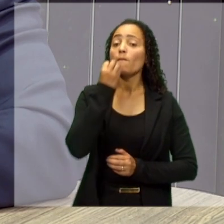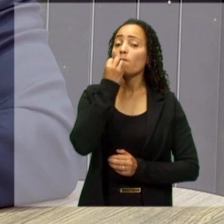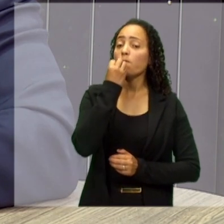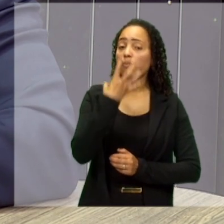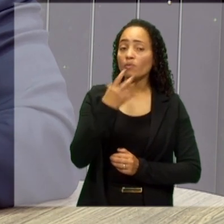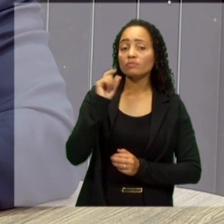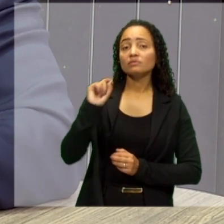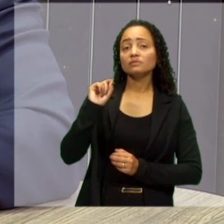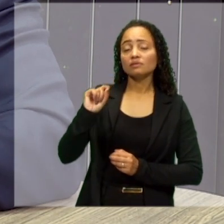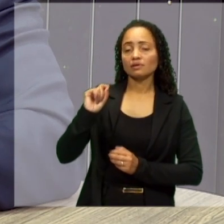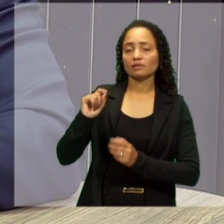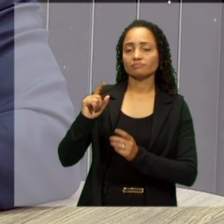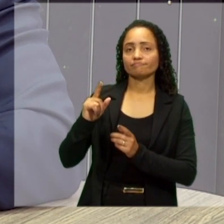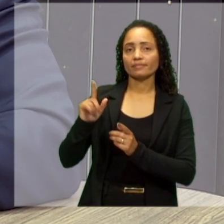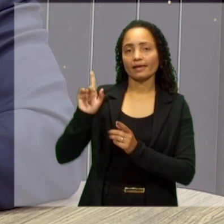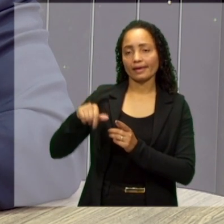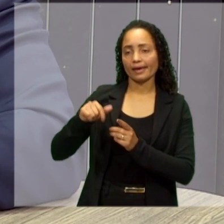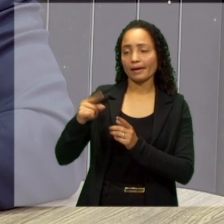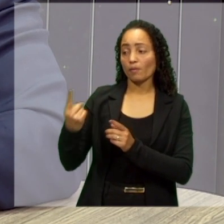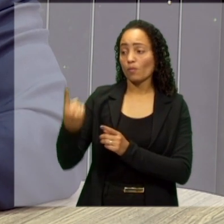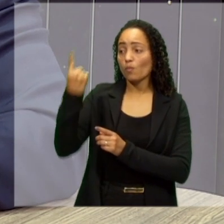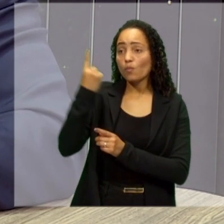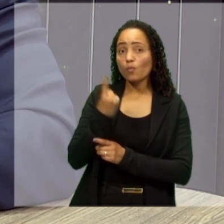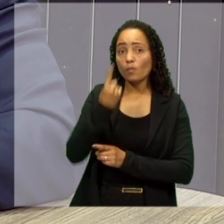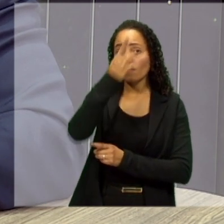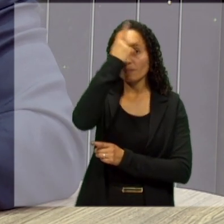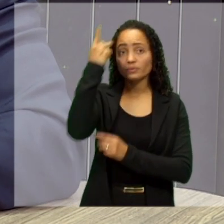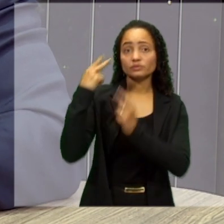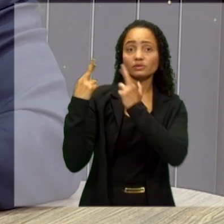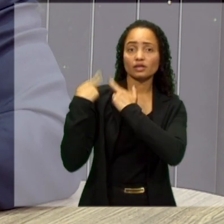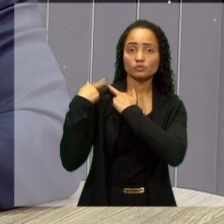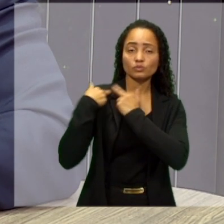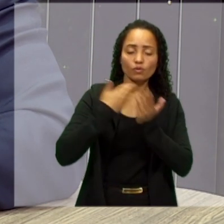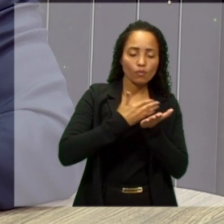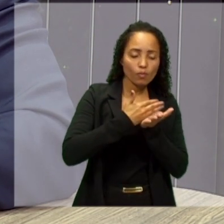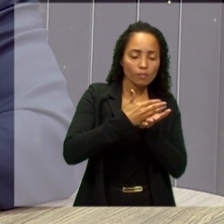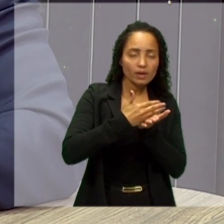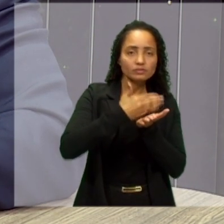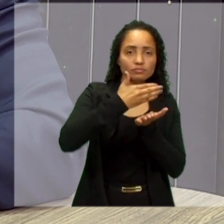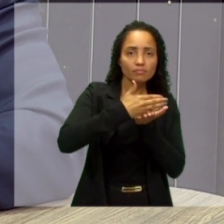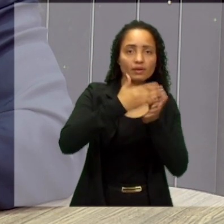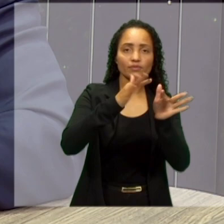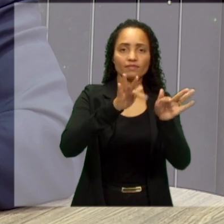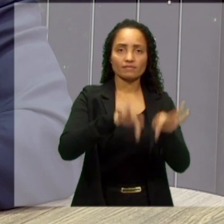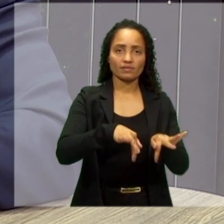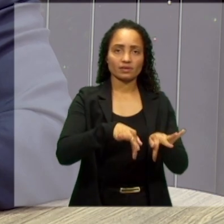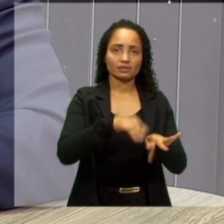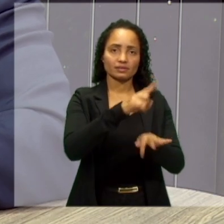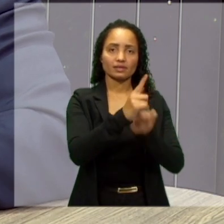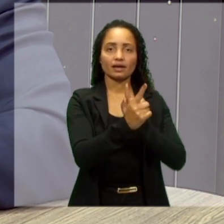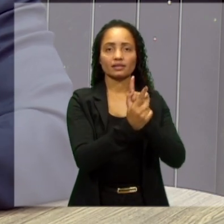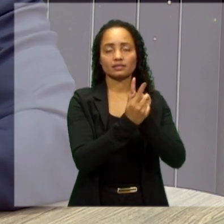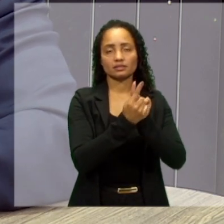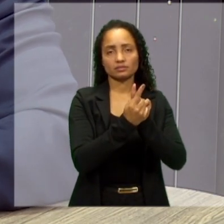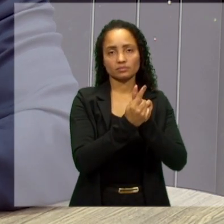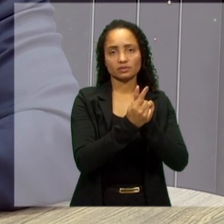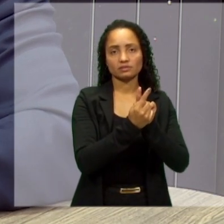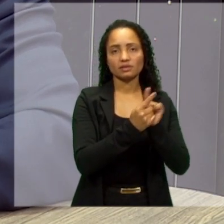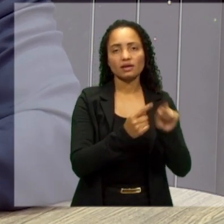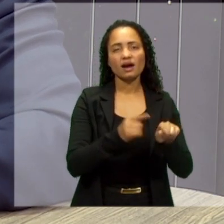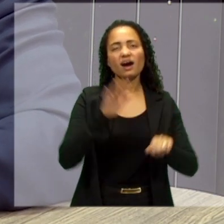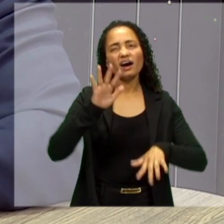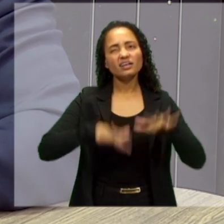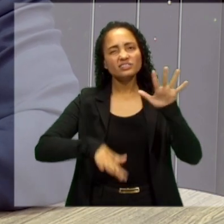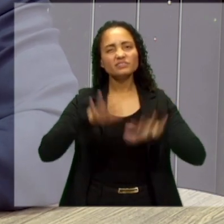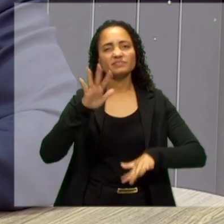mesma pessoa. Ainda que possa ocorrer a mudança dos defensores, isso é bem raro, tá? Então, o defensor público, quando